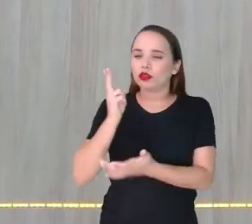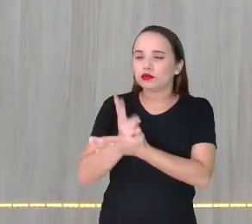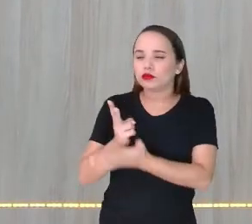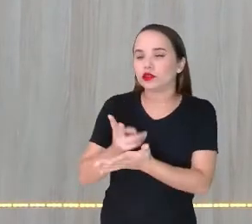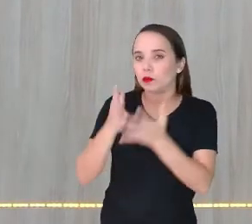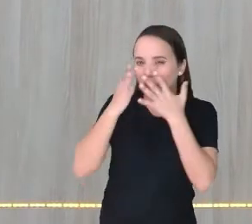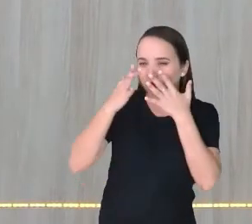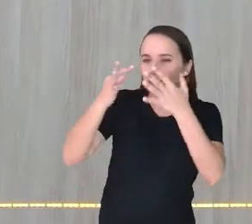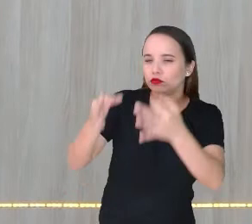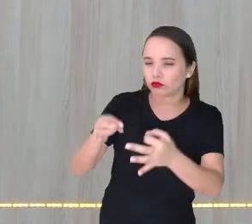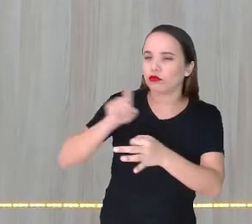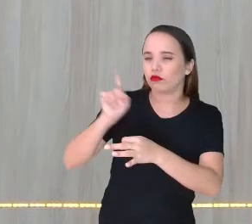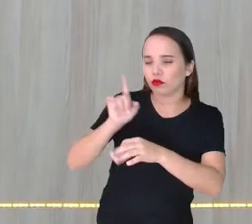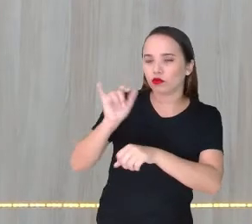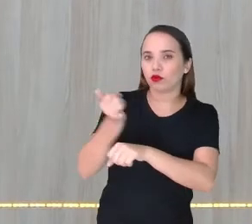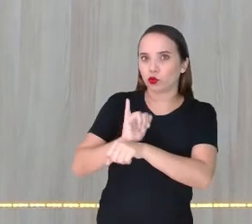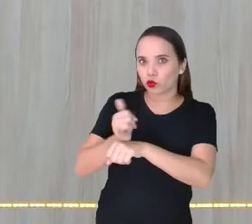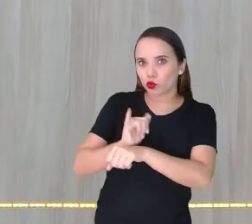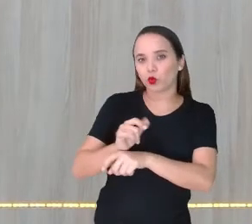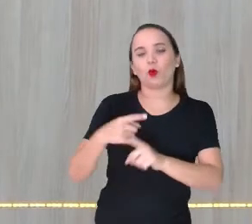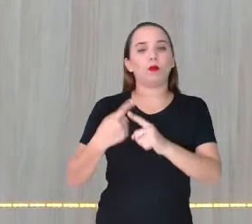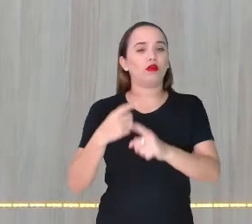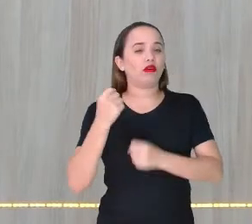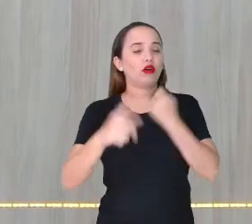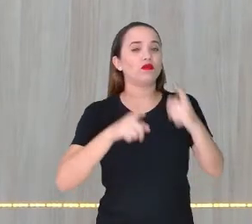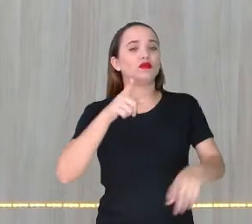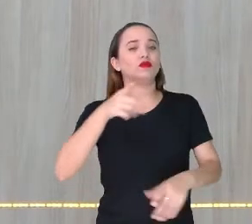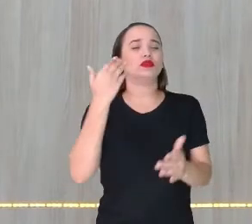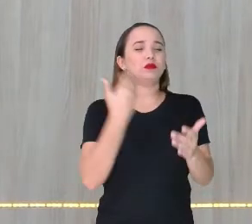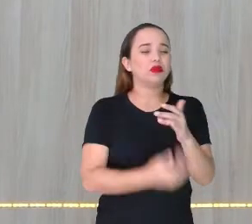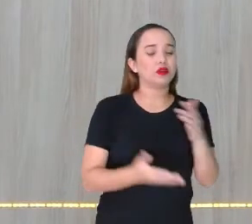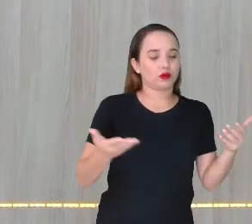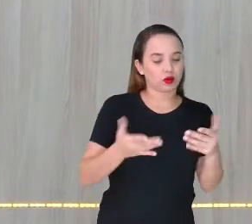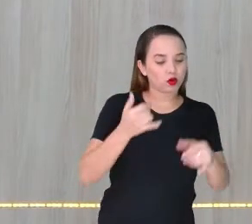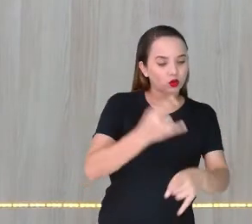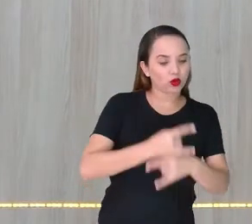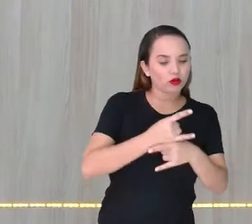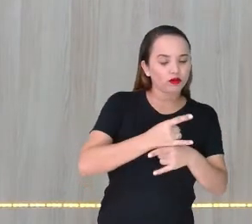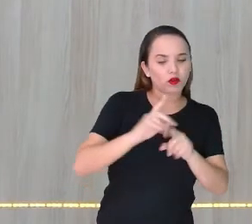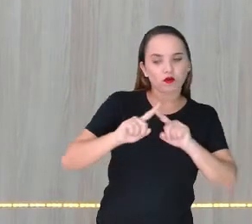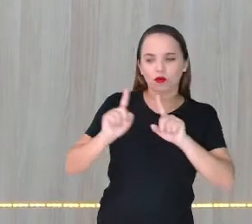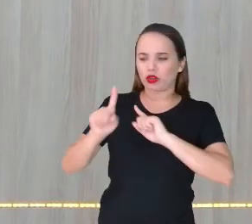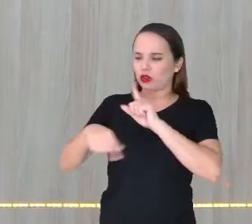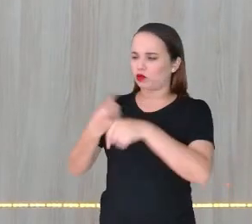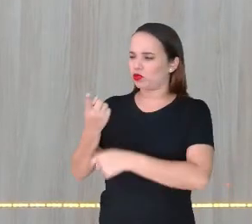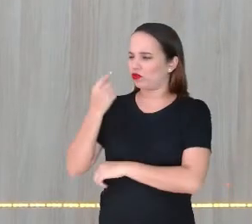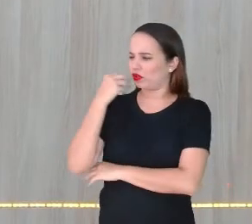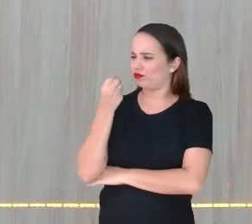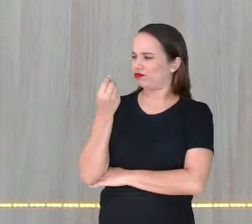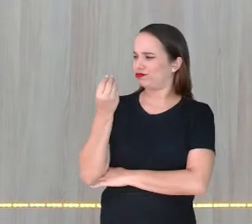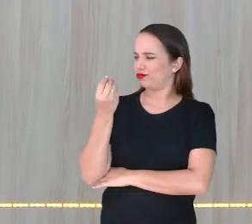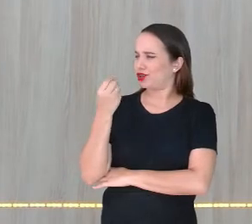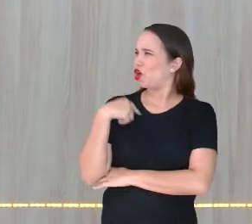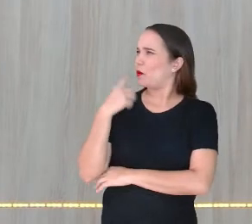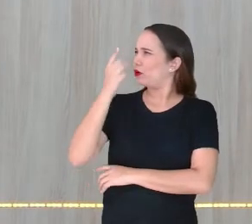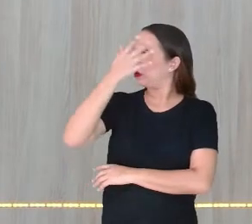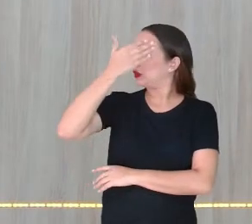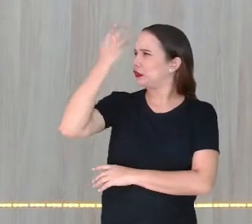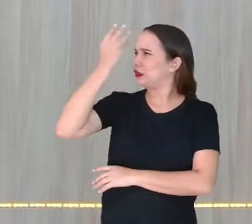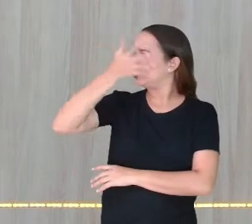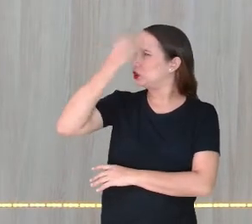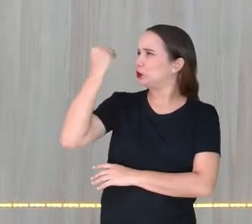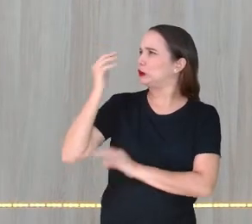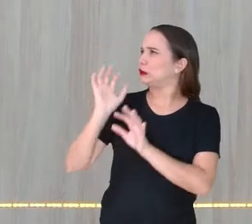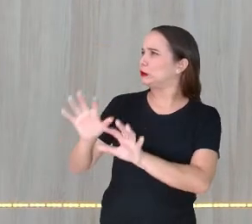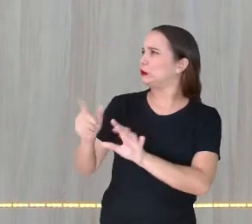repente você está assistindo agora a aula ao vivo e aí você faz, tá, entendi tudo. Quando é depois você fica, poxa, mas eu não entendi aquela parte. E aí